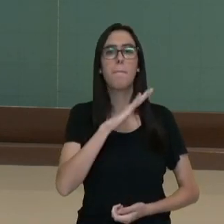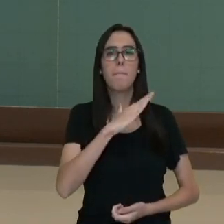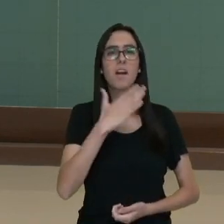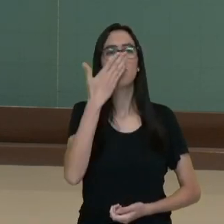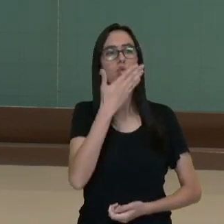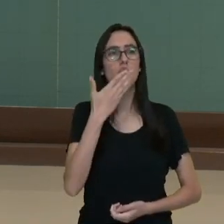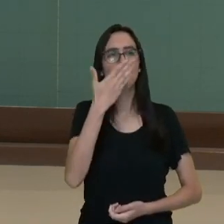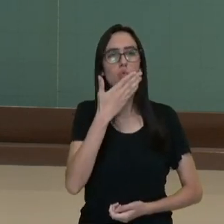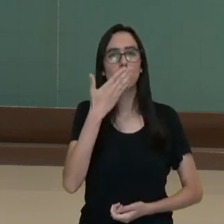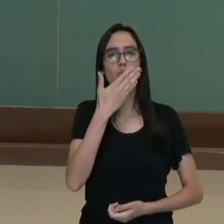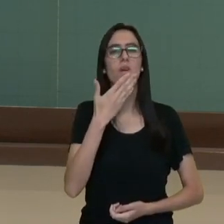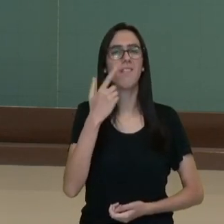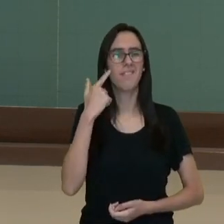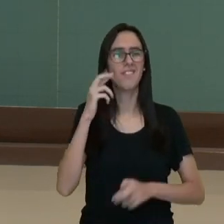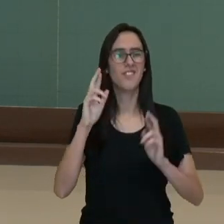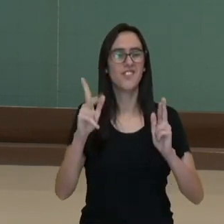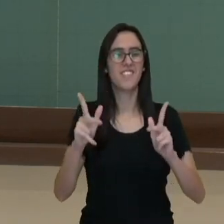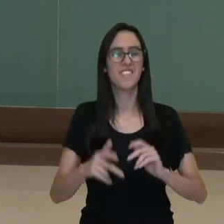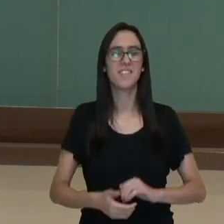açúcar, pontuação.